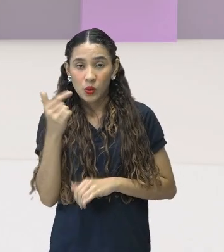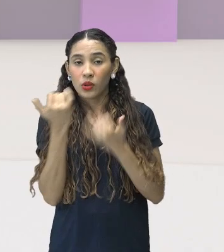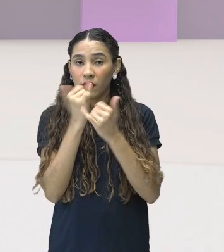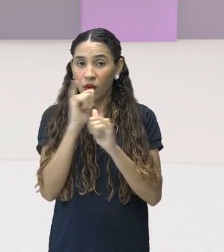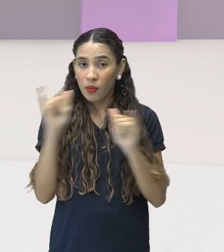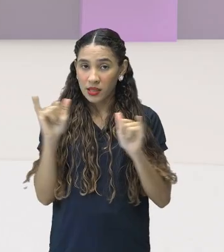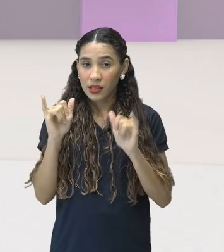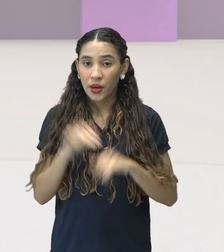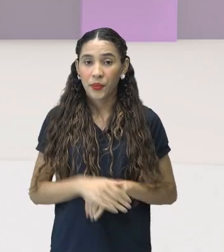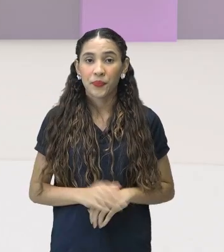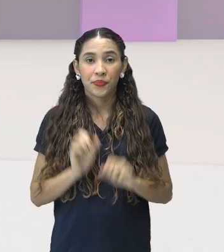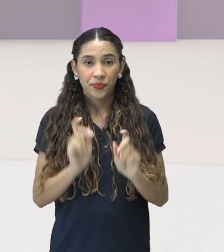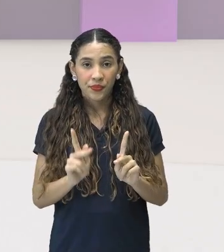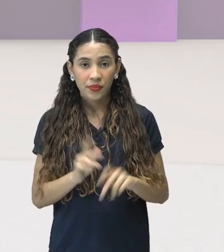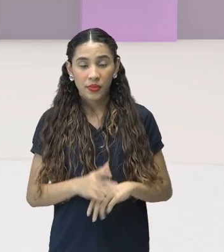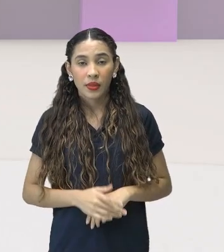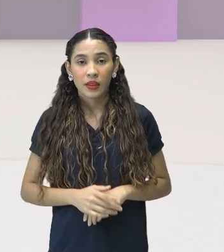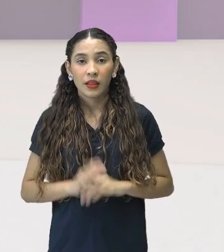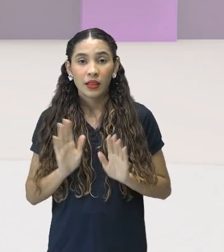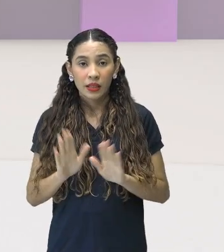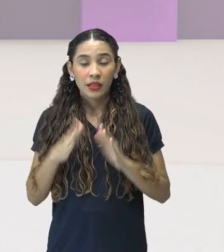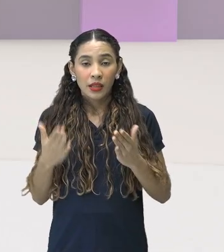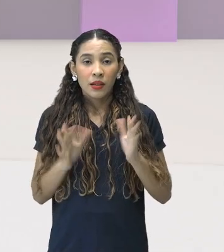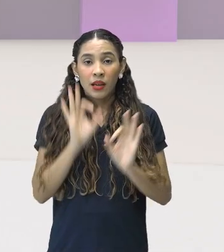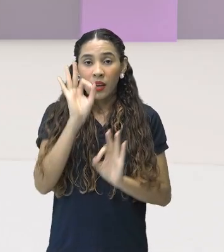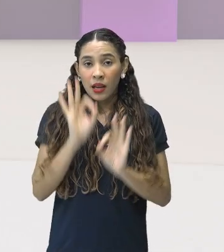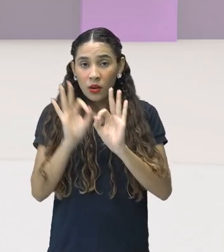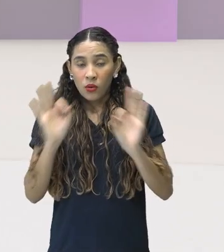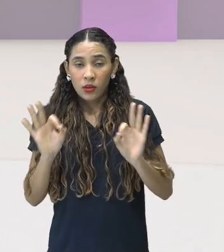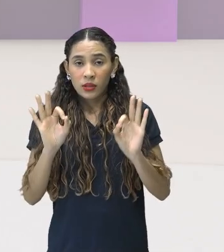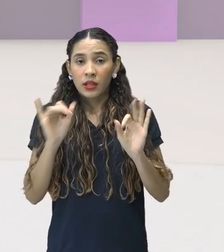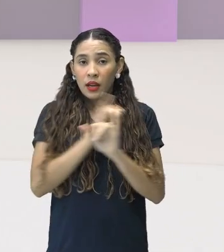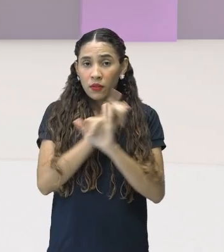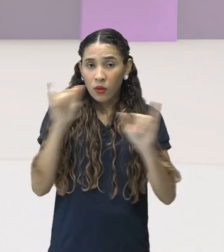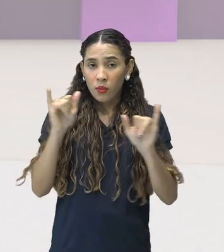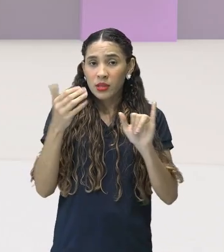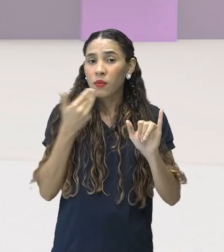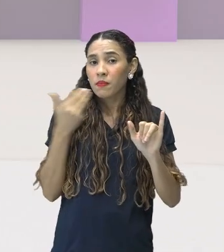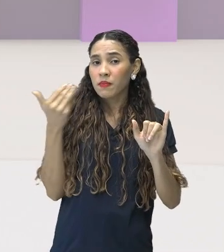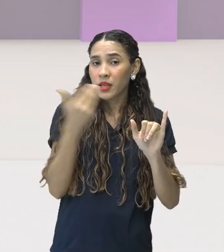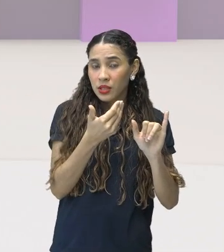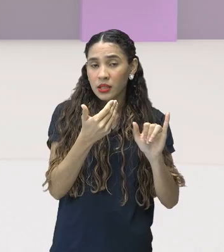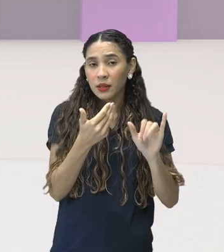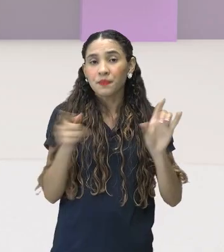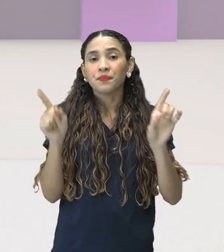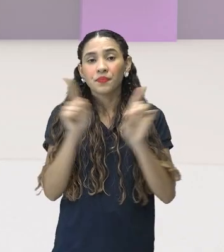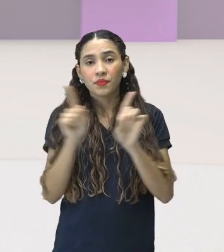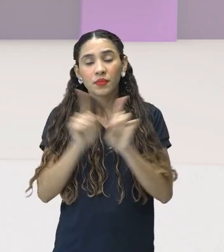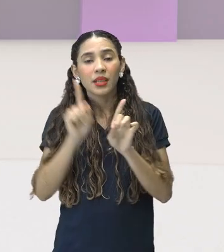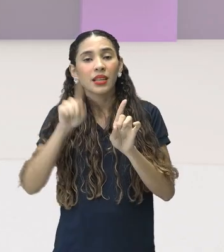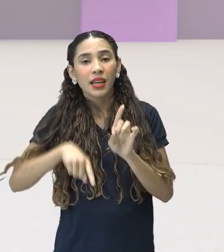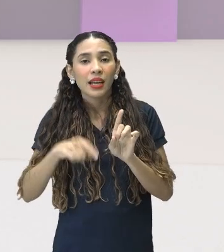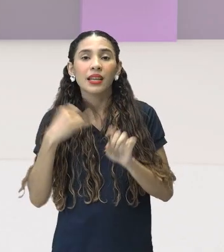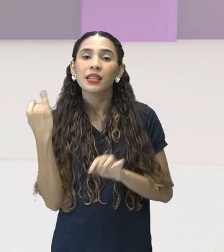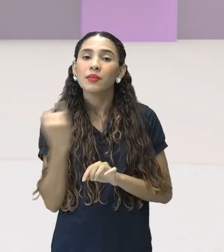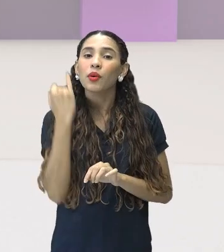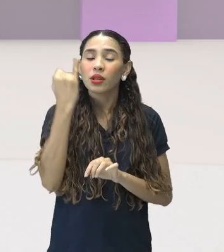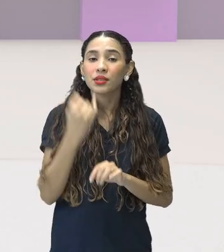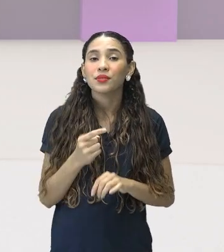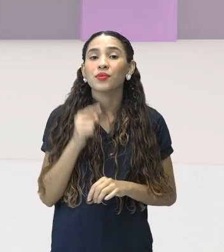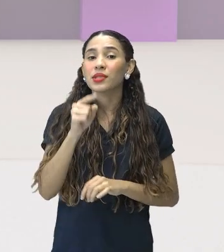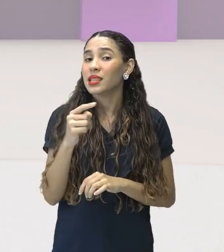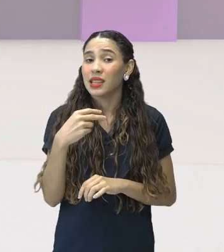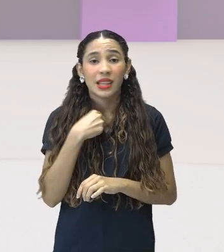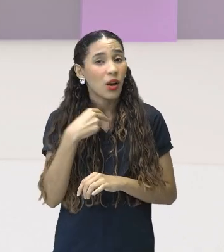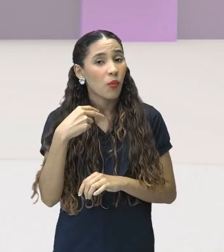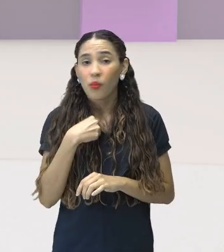segunda informação, tá bom? Então, a ordem que a informação é pedida também é muito importante. Você não